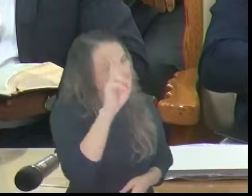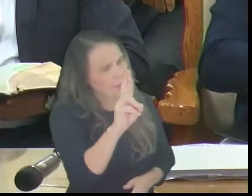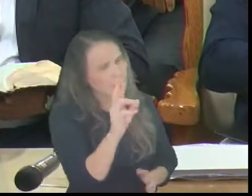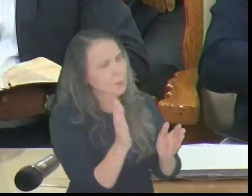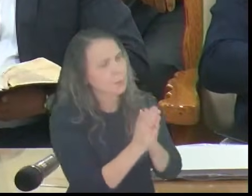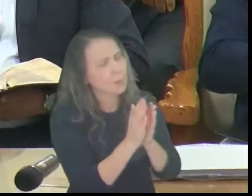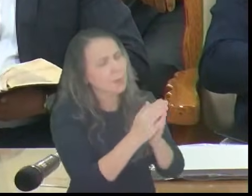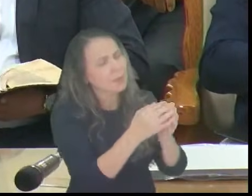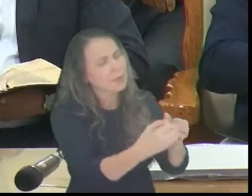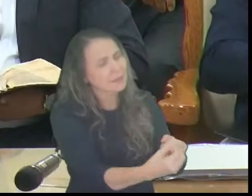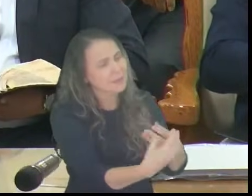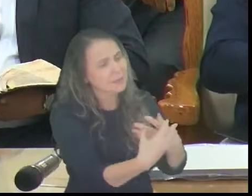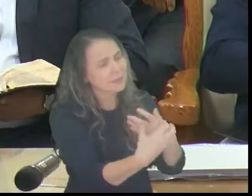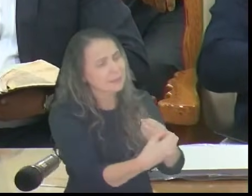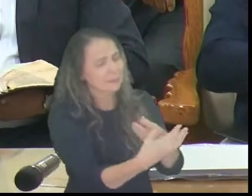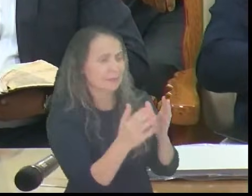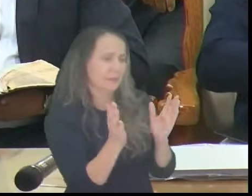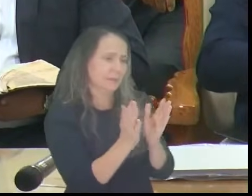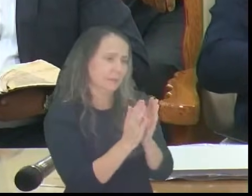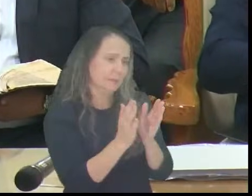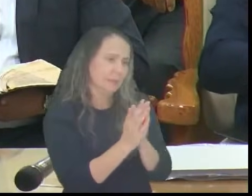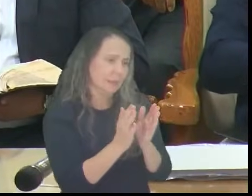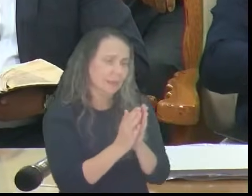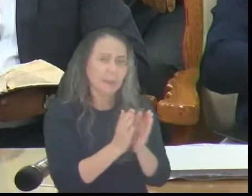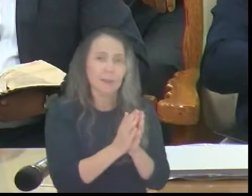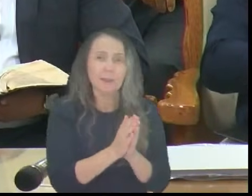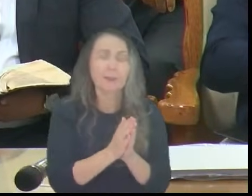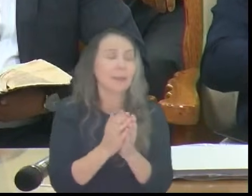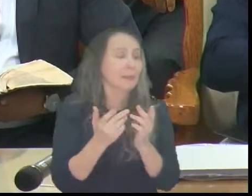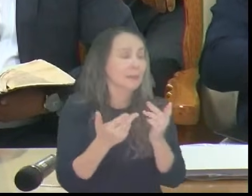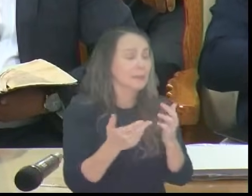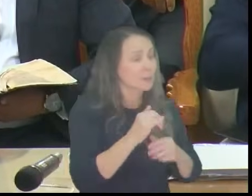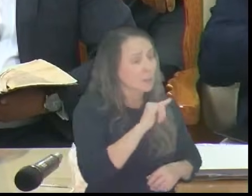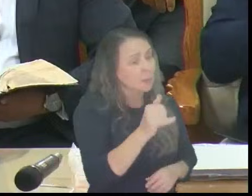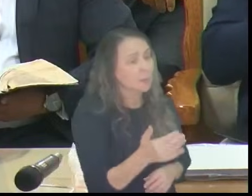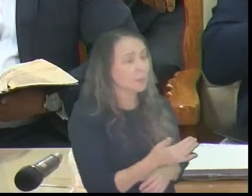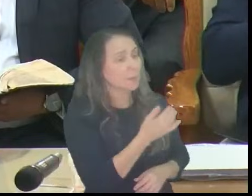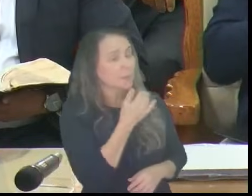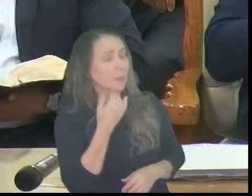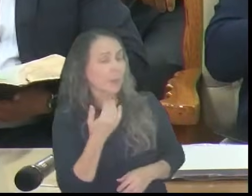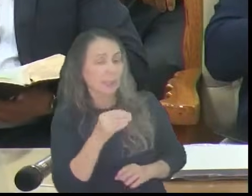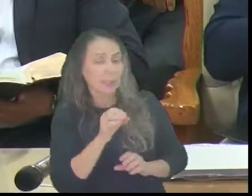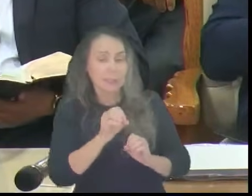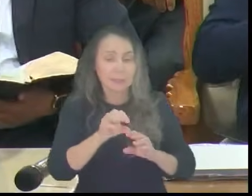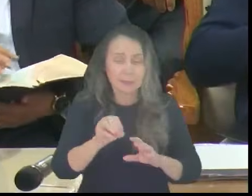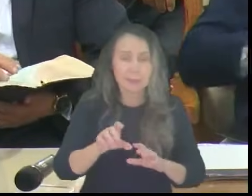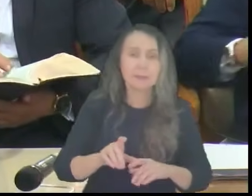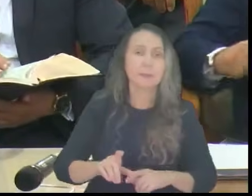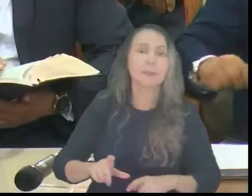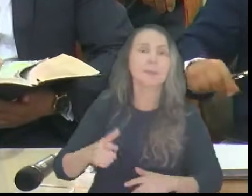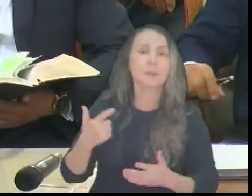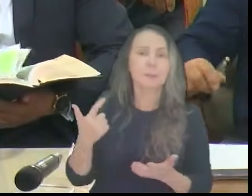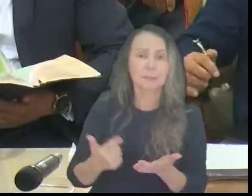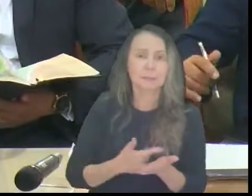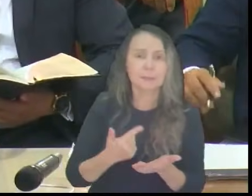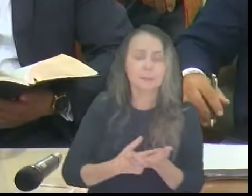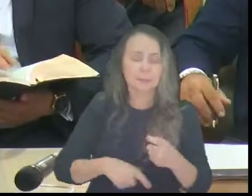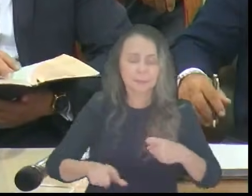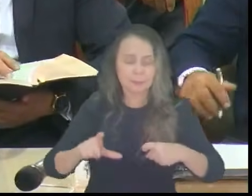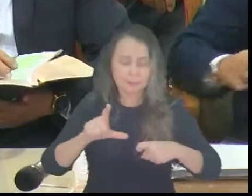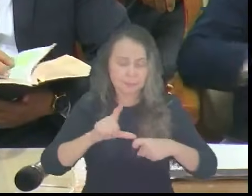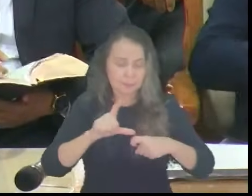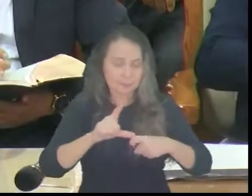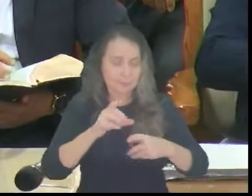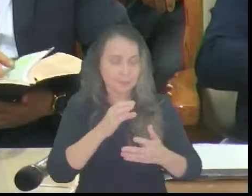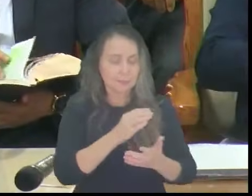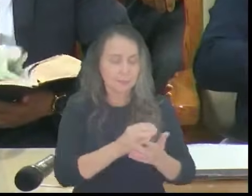João ensinou aos seus discípulos. Quem já viu essa passagem? São Lucas 11. Vamos ver, abre São Lucas 11, nós vamos estar terminando. Abre